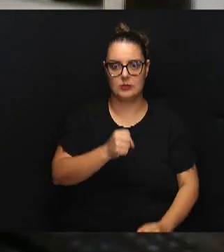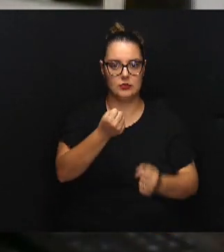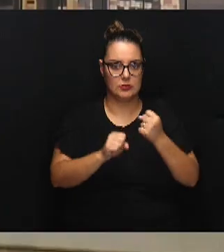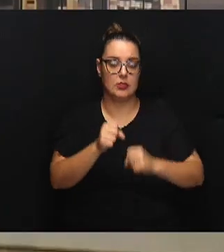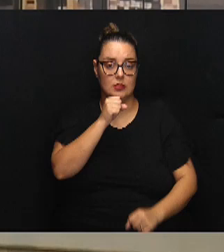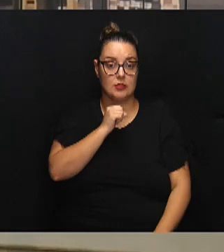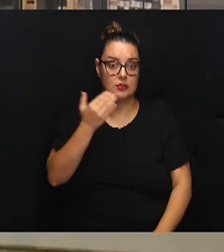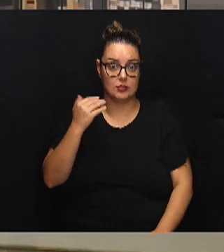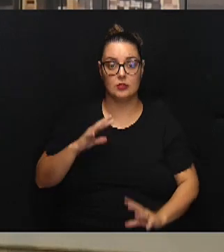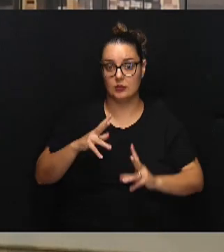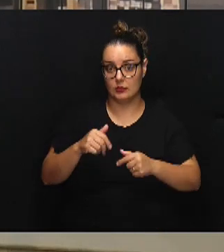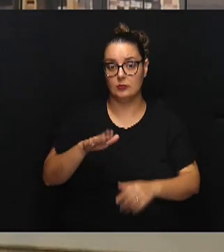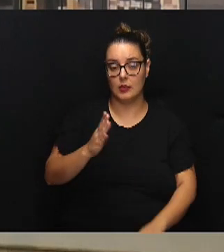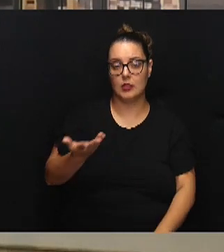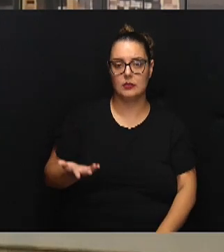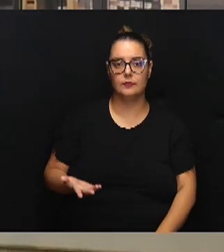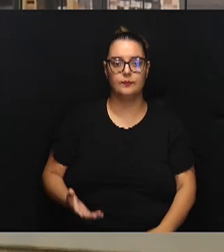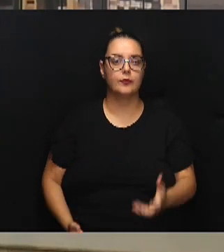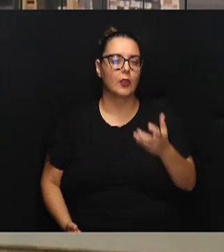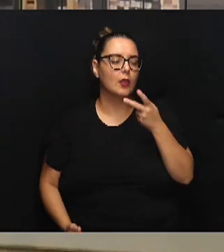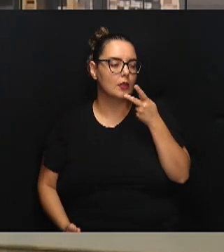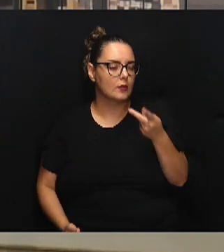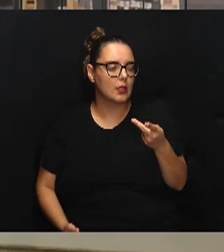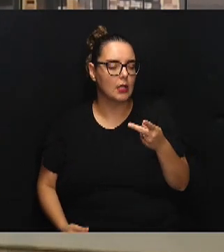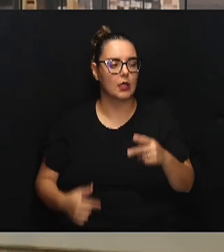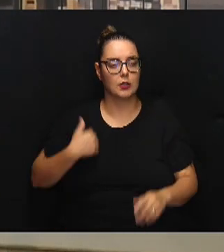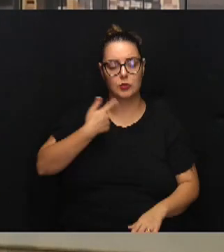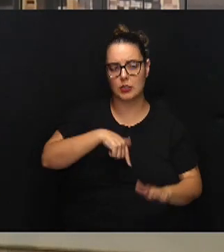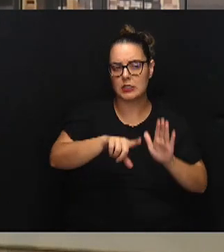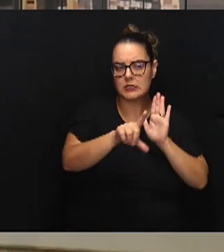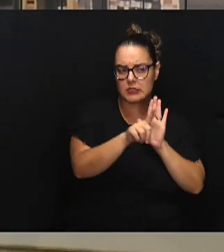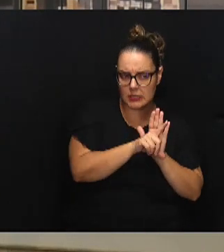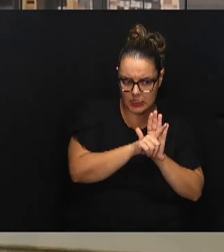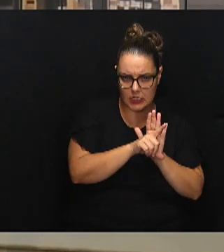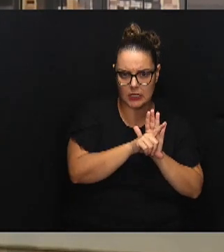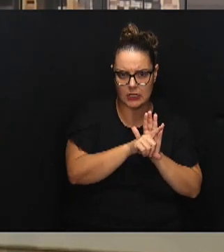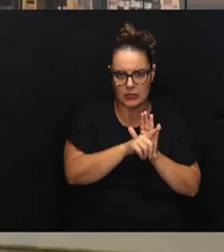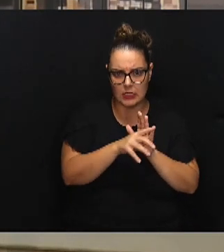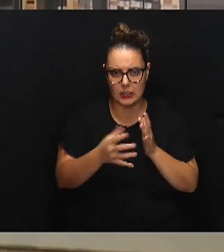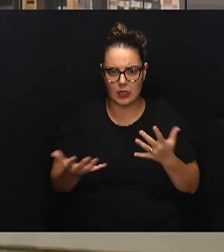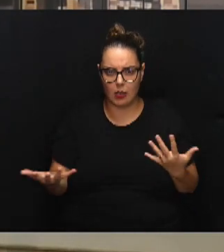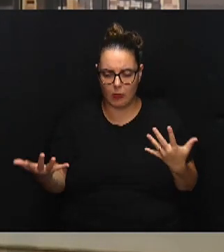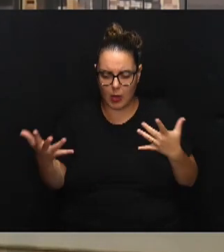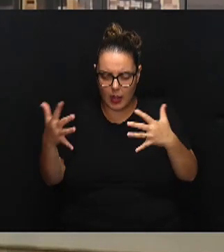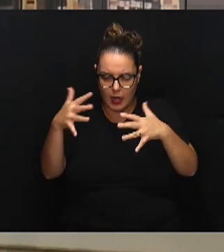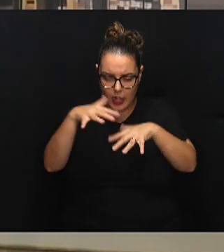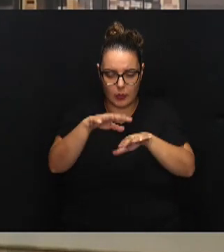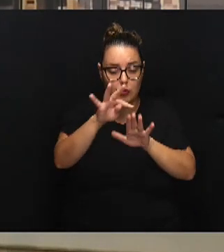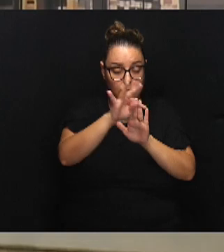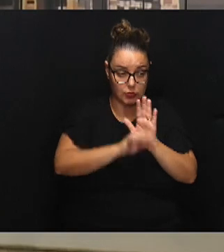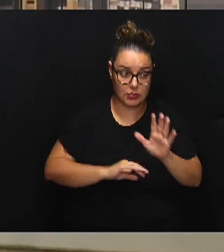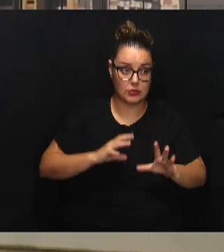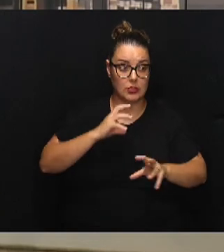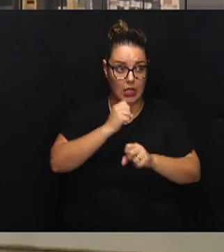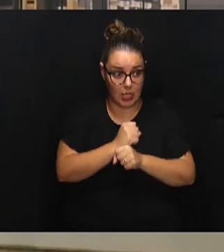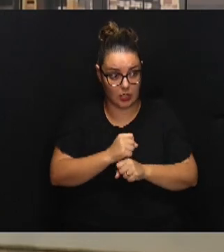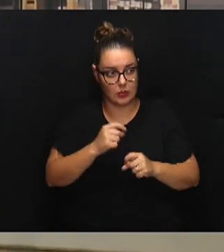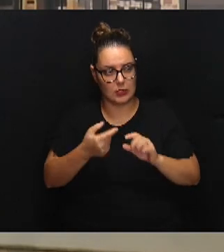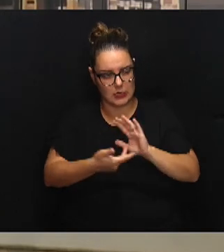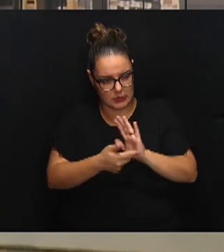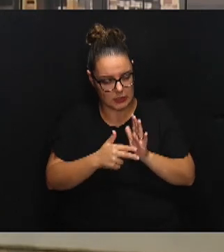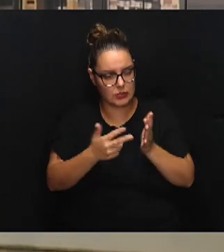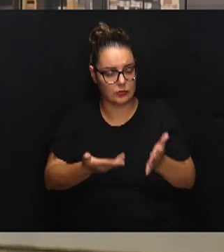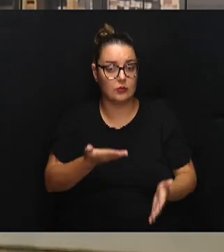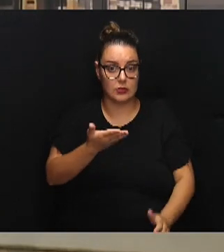E eu queria que você falasse, a nossa legislação, ela realmente abarca um um texto muito completo nesse sentido? Você